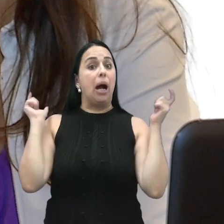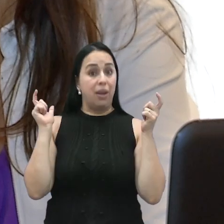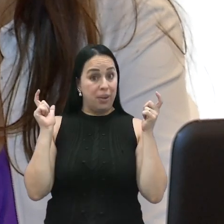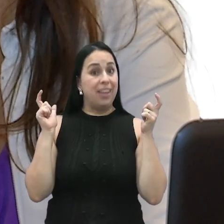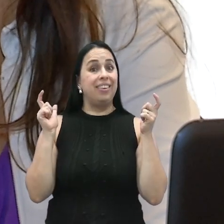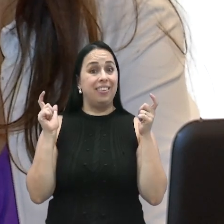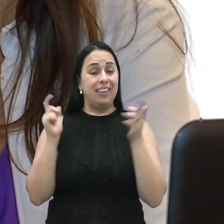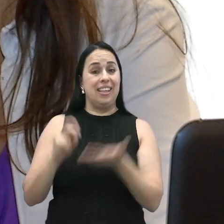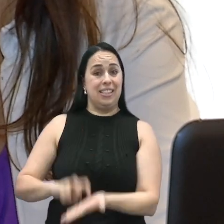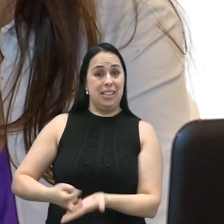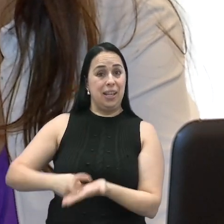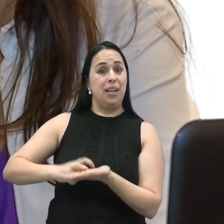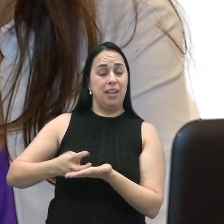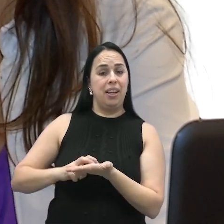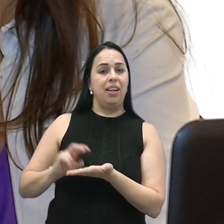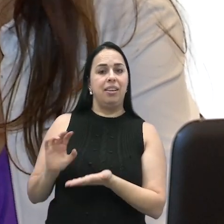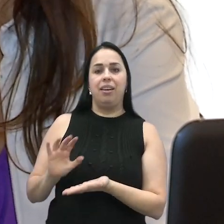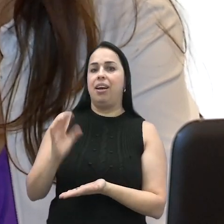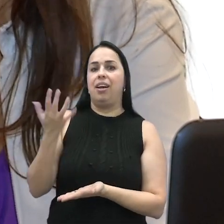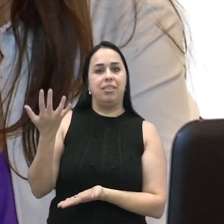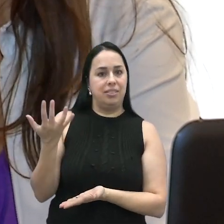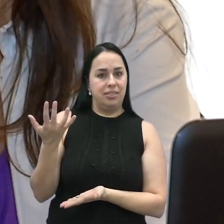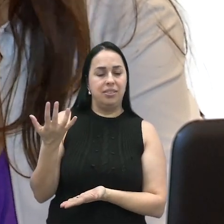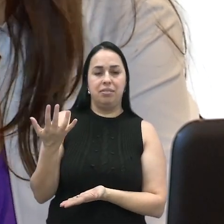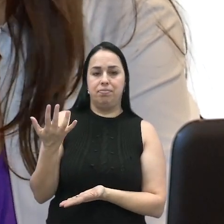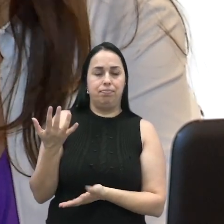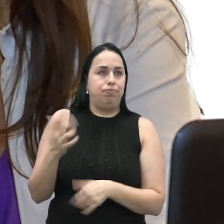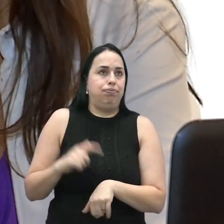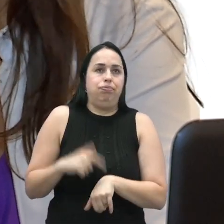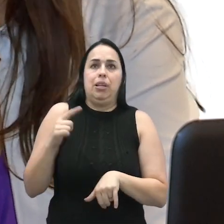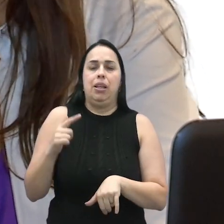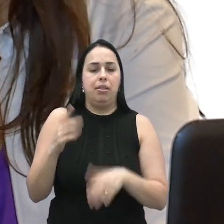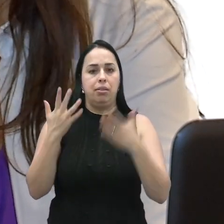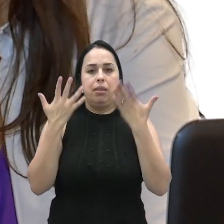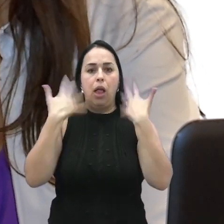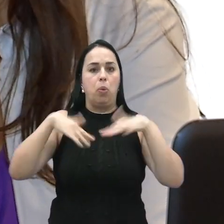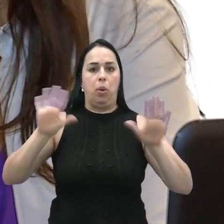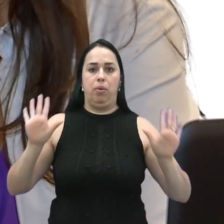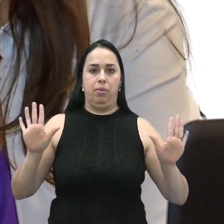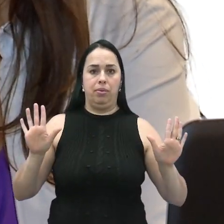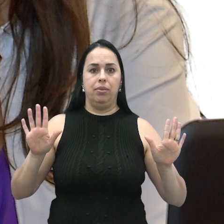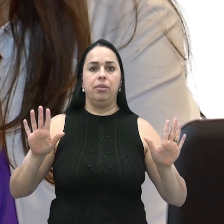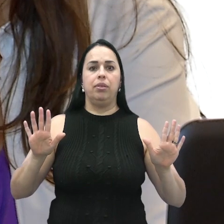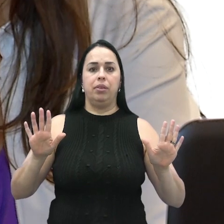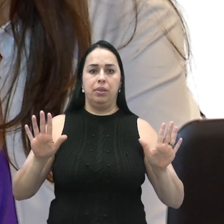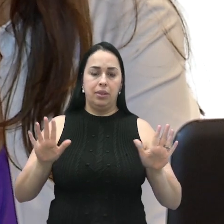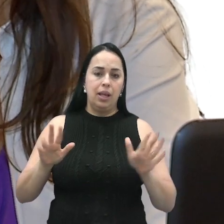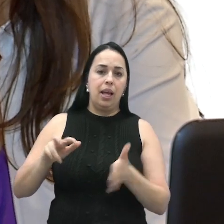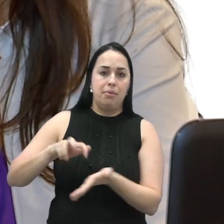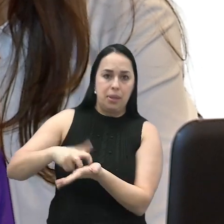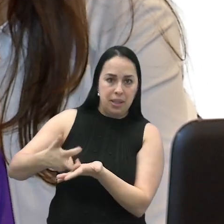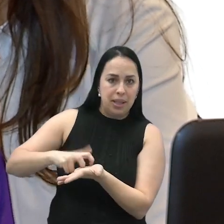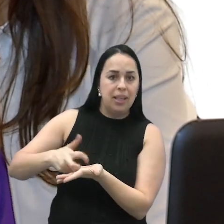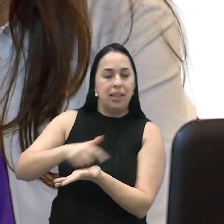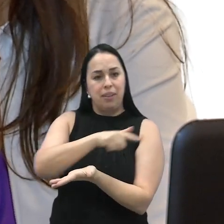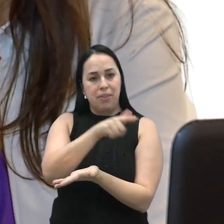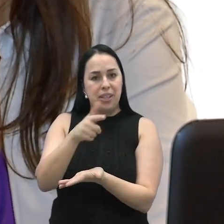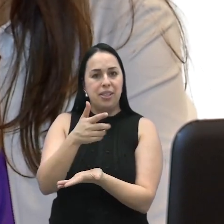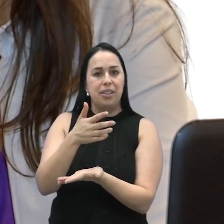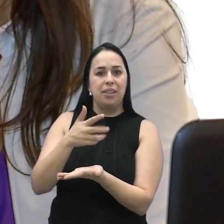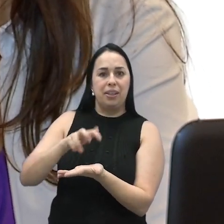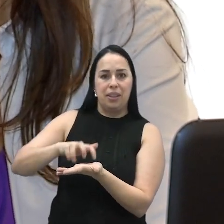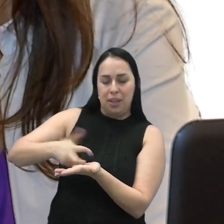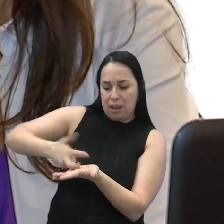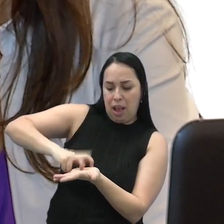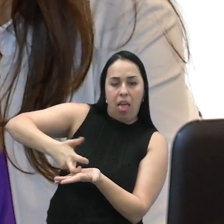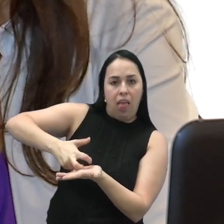crises epiléticas, elas cedem espontaneamente. A crise que a maior parte das pessoas conhecem, que